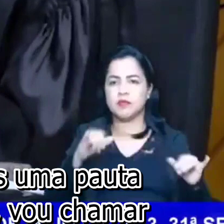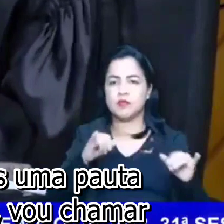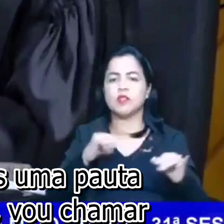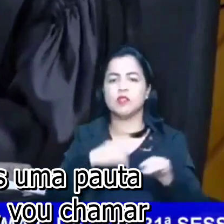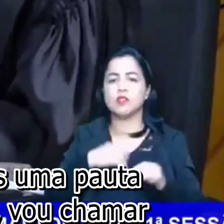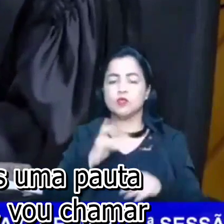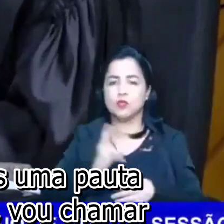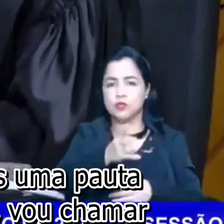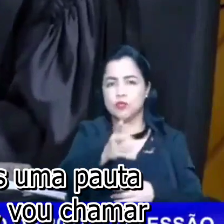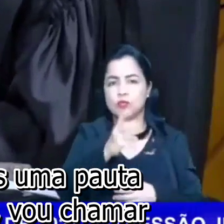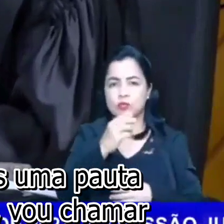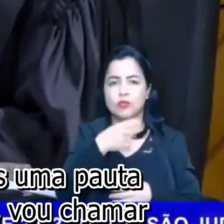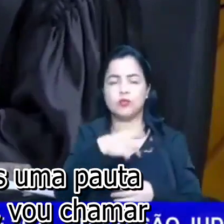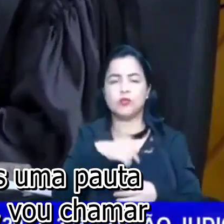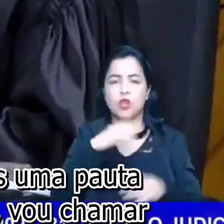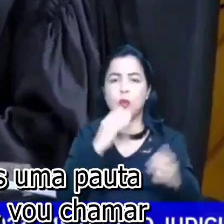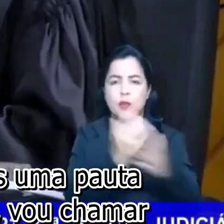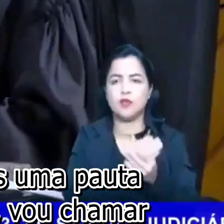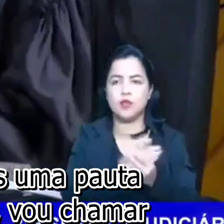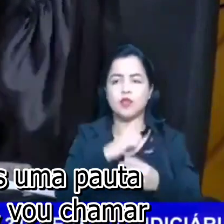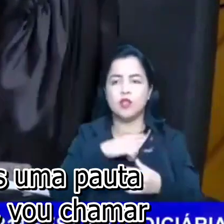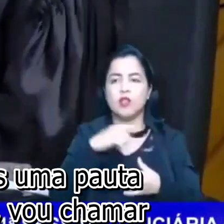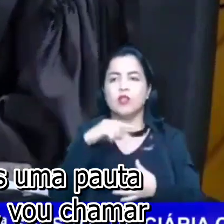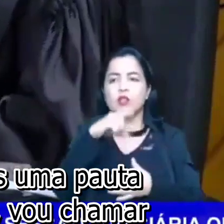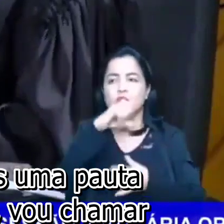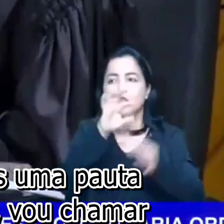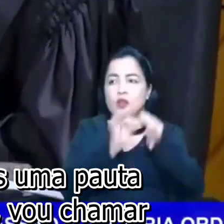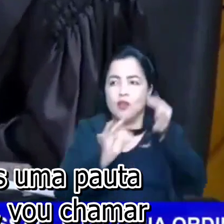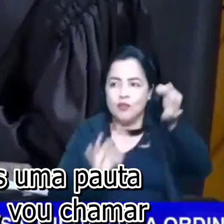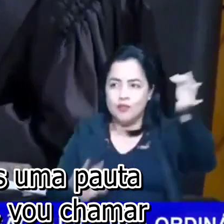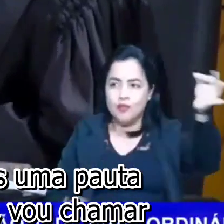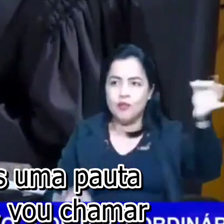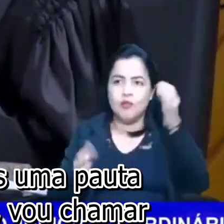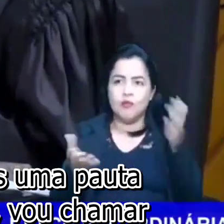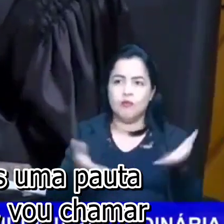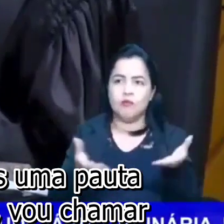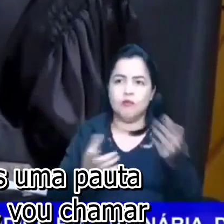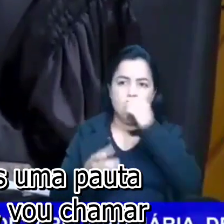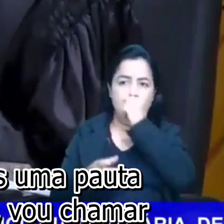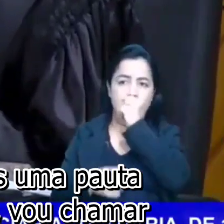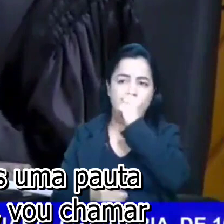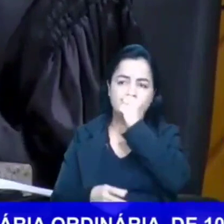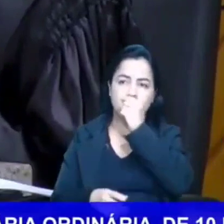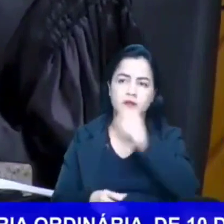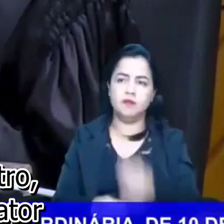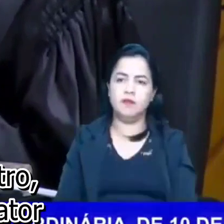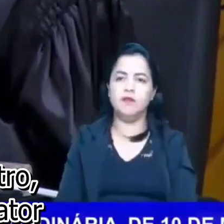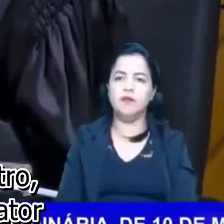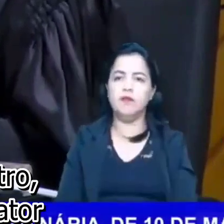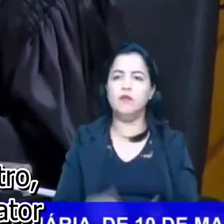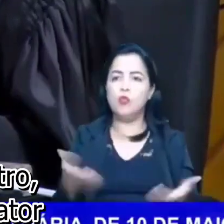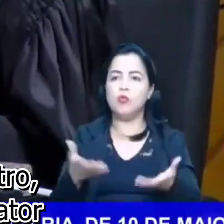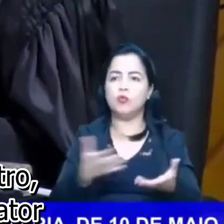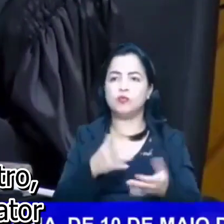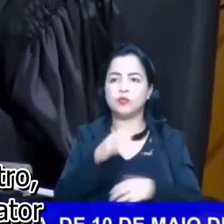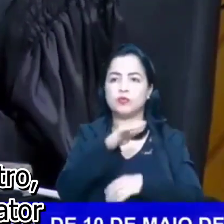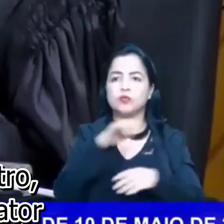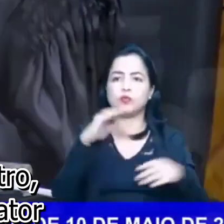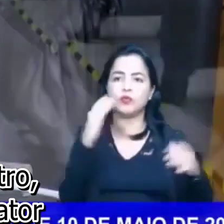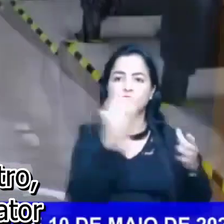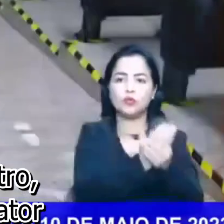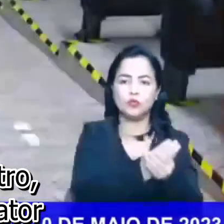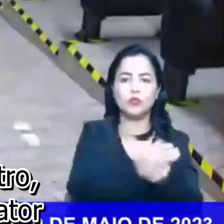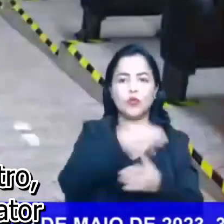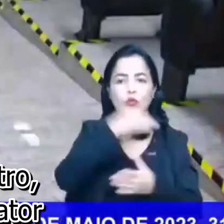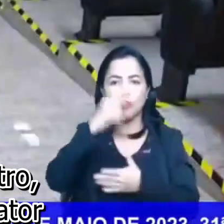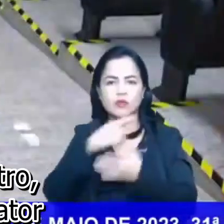como nós temos uma pauta muito extensa, eu vou, assim, tocando a bola daqui, vou chamar o processo de um relator, depois